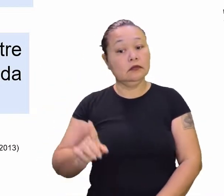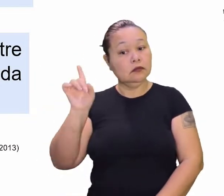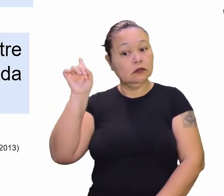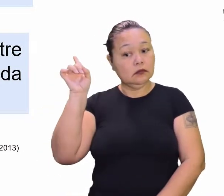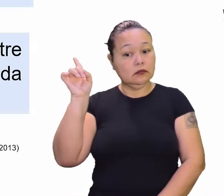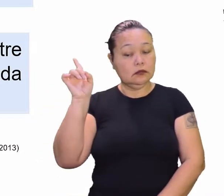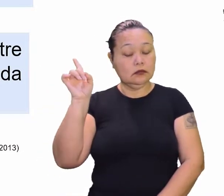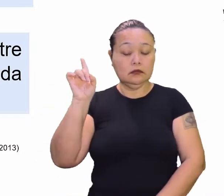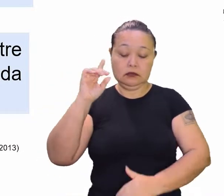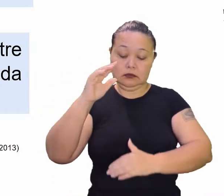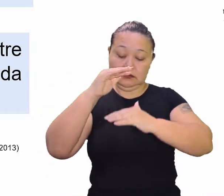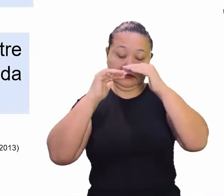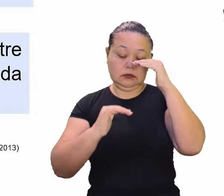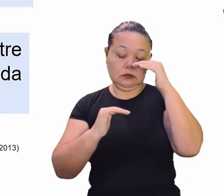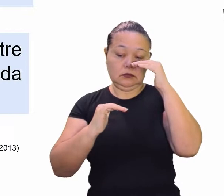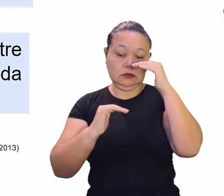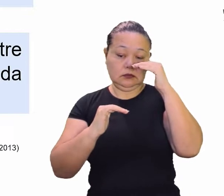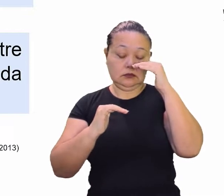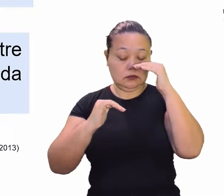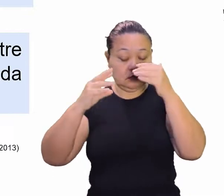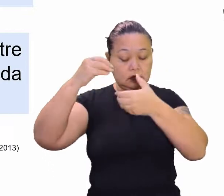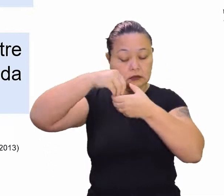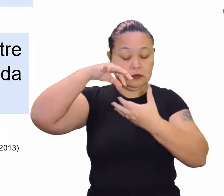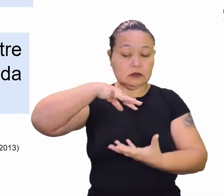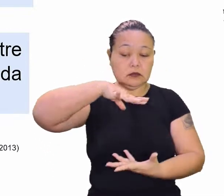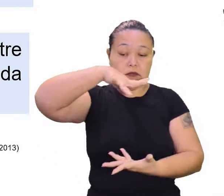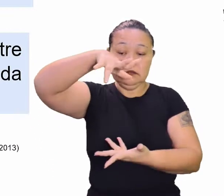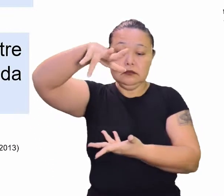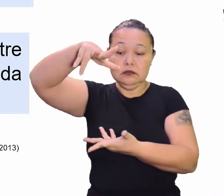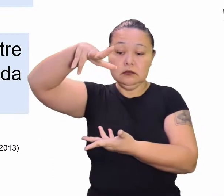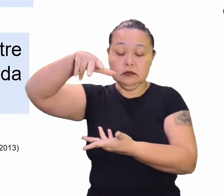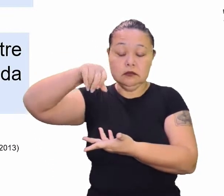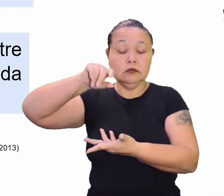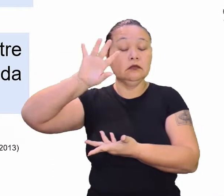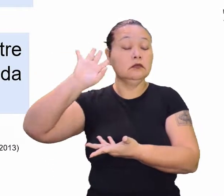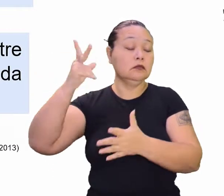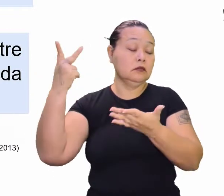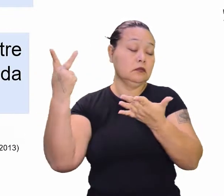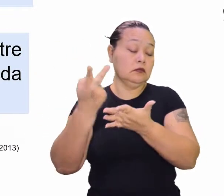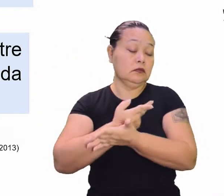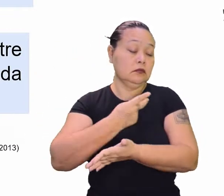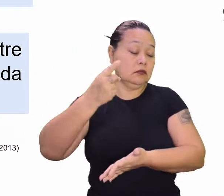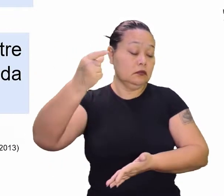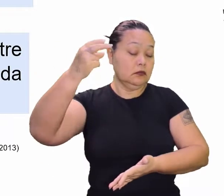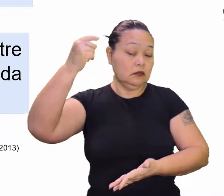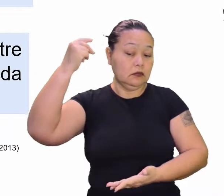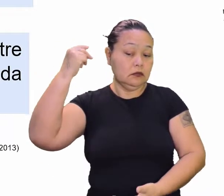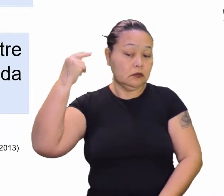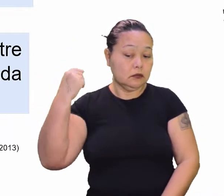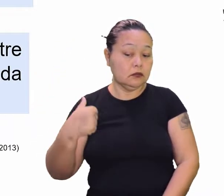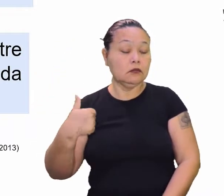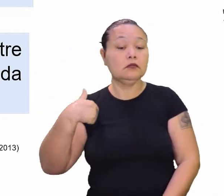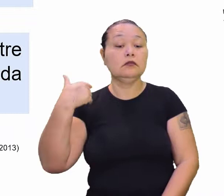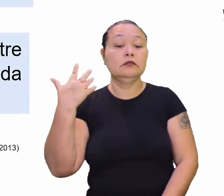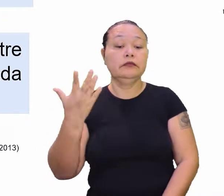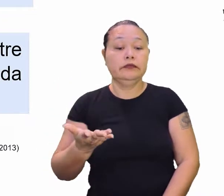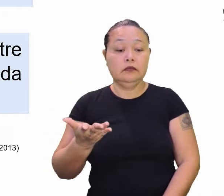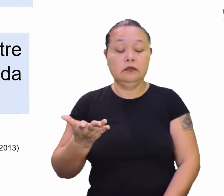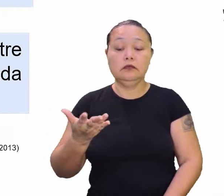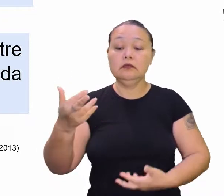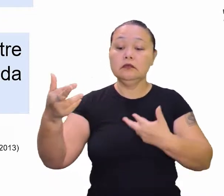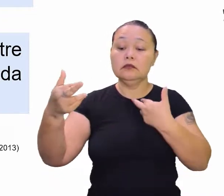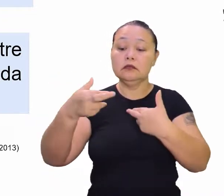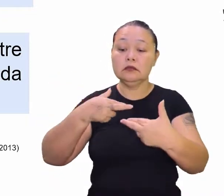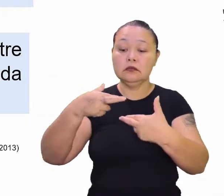essa questão da desigualdade no mundo, galera, já acontece há muito tempo. Se a gente olhar para a